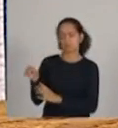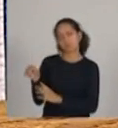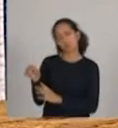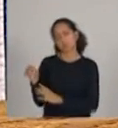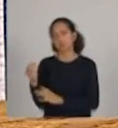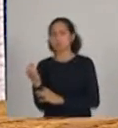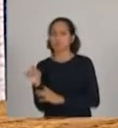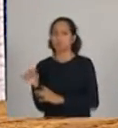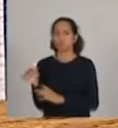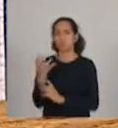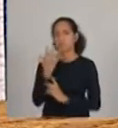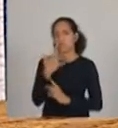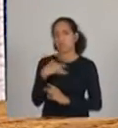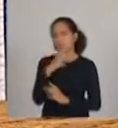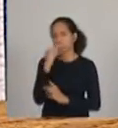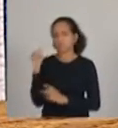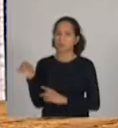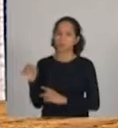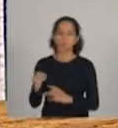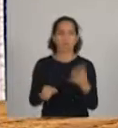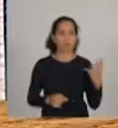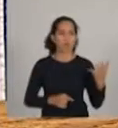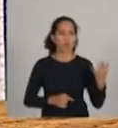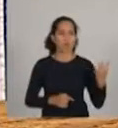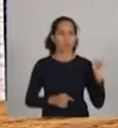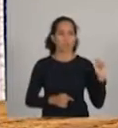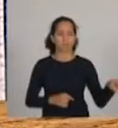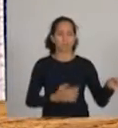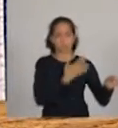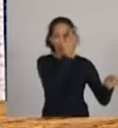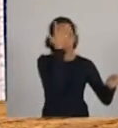para adotar e 46 mil